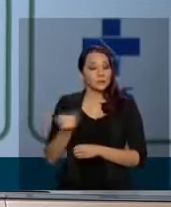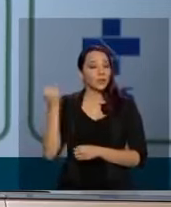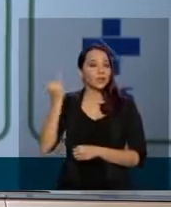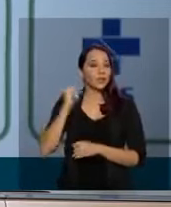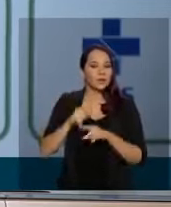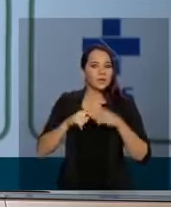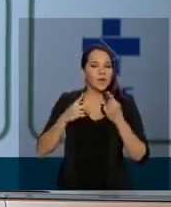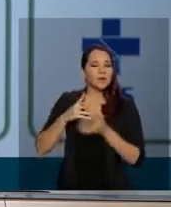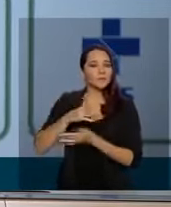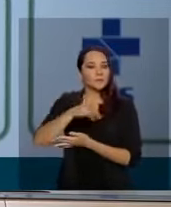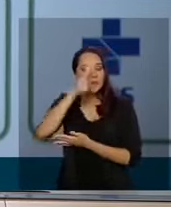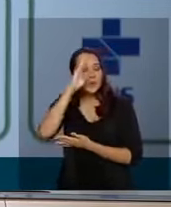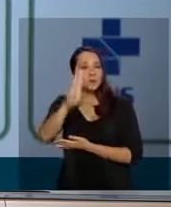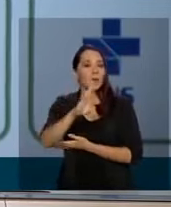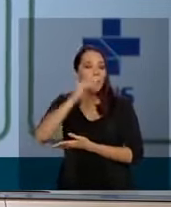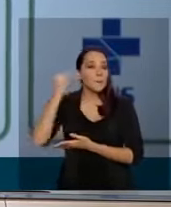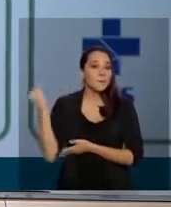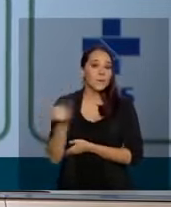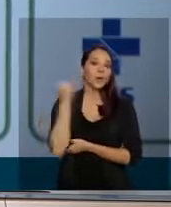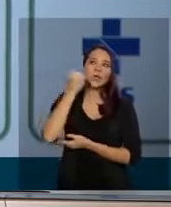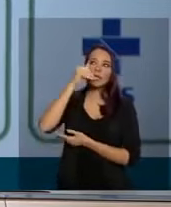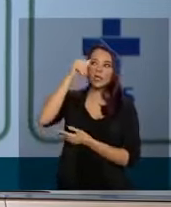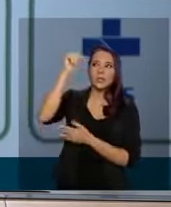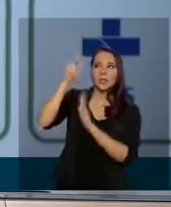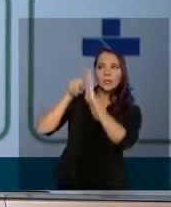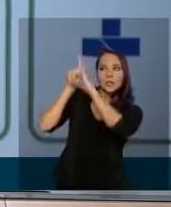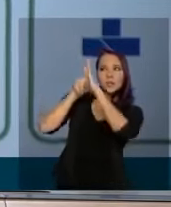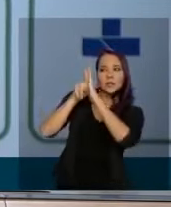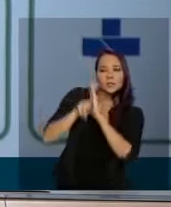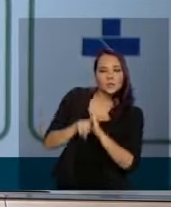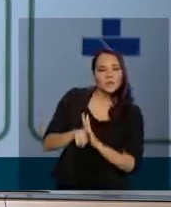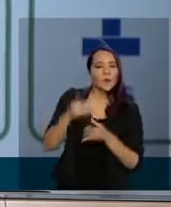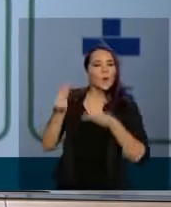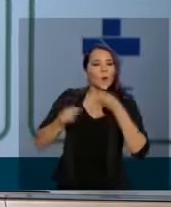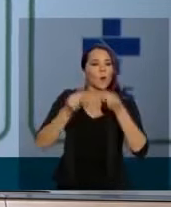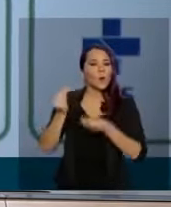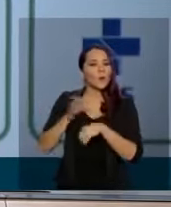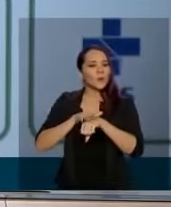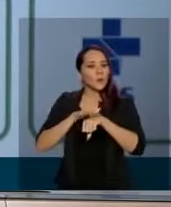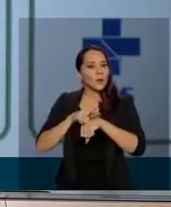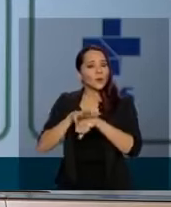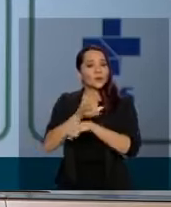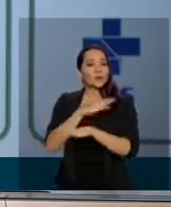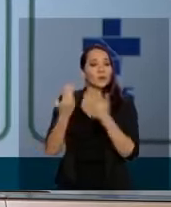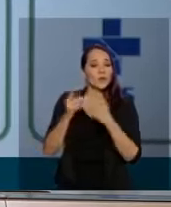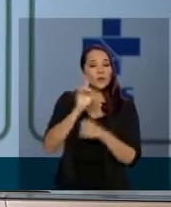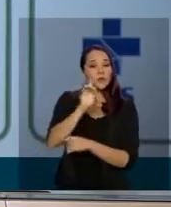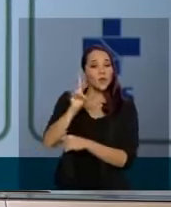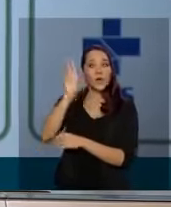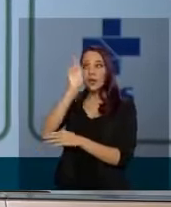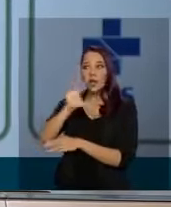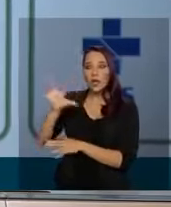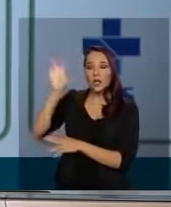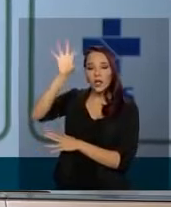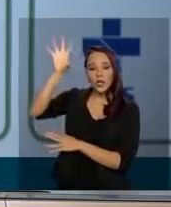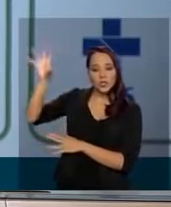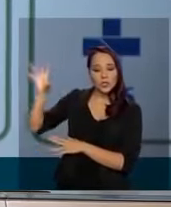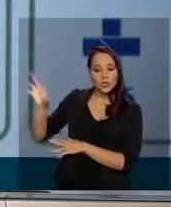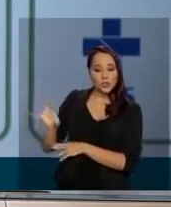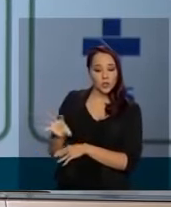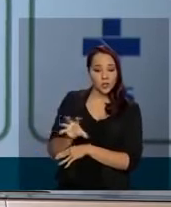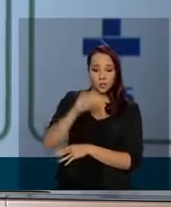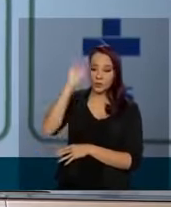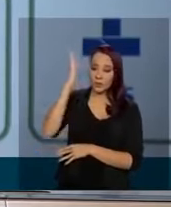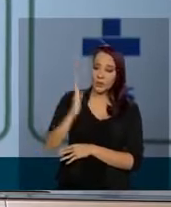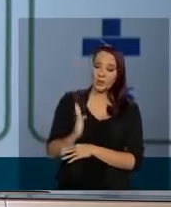mas é fundamental avaliarmos o comportamento da doença e dos óbitos por região do